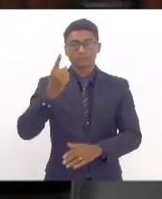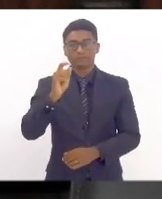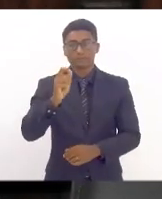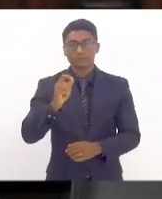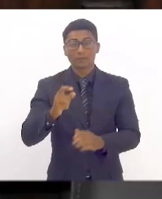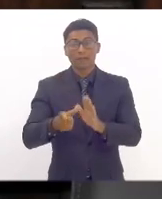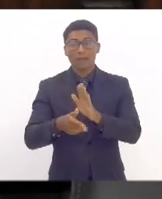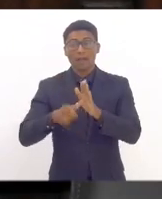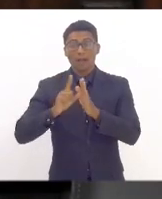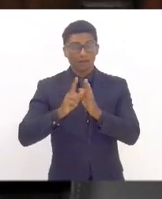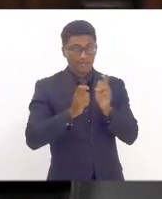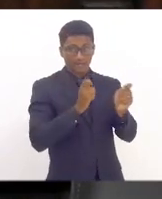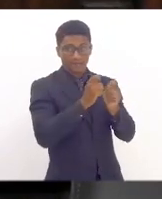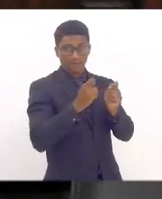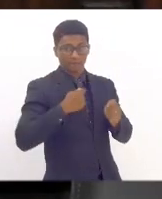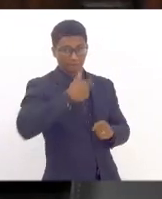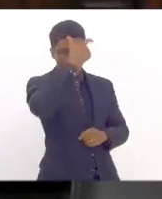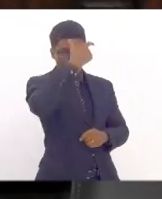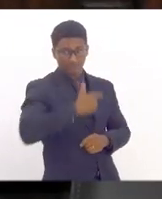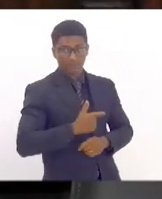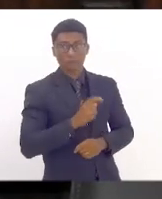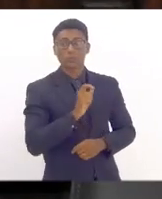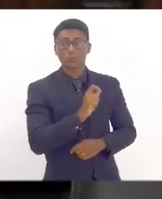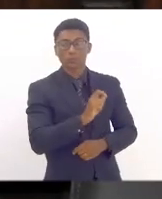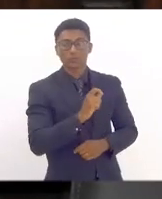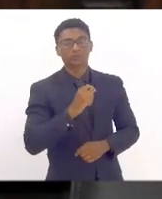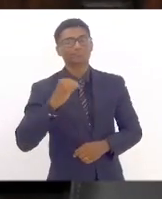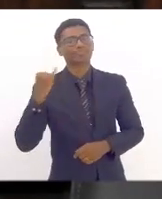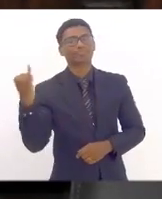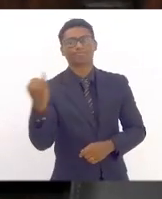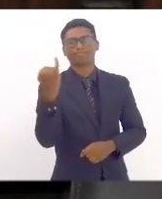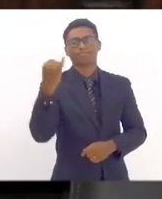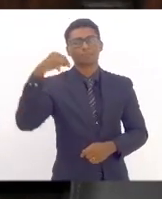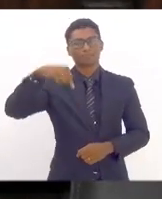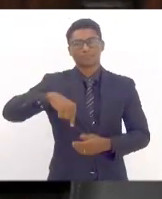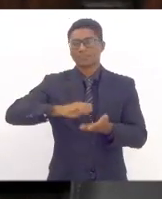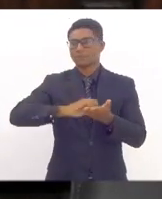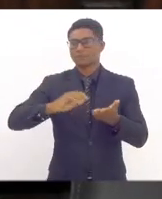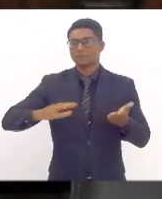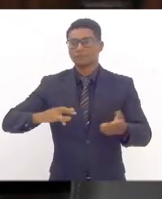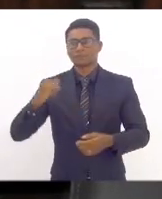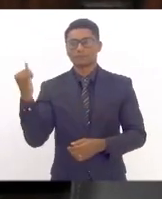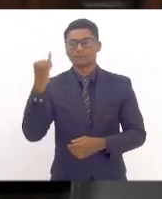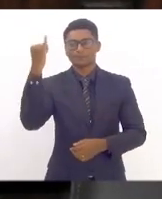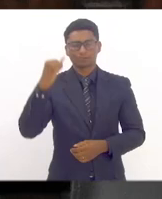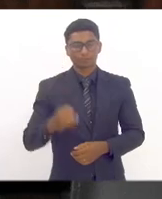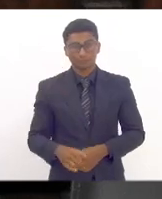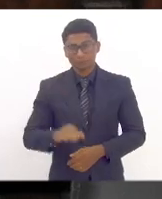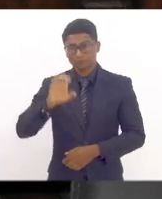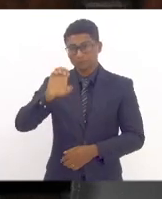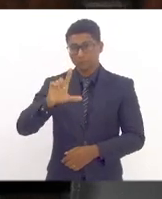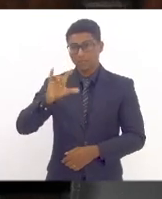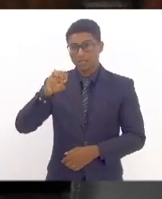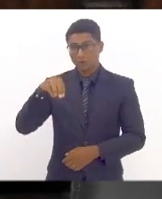entrevistado antes de começar o evento sobre a importância dessa atividade aqui ele é uma desde 2009